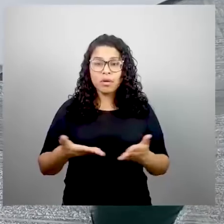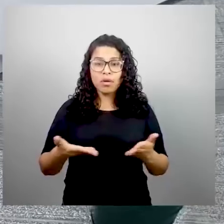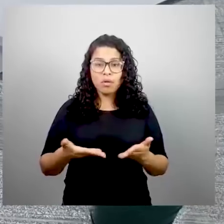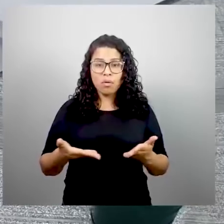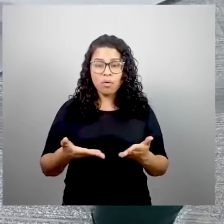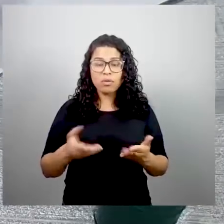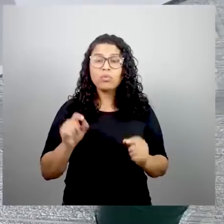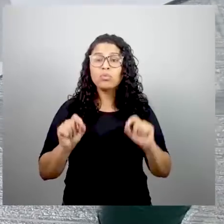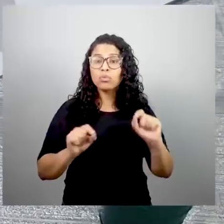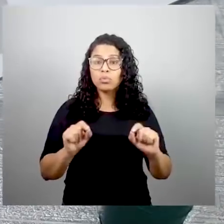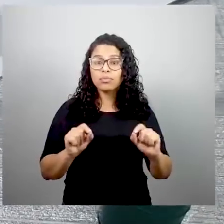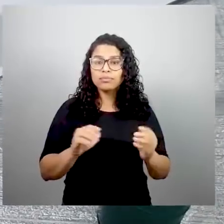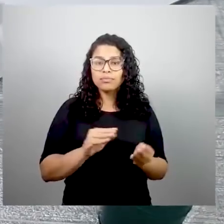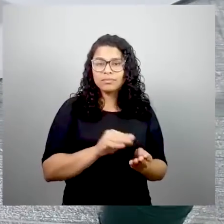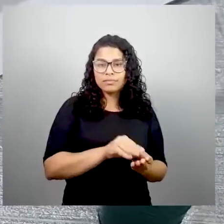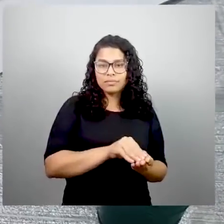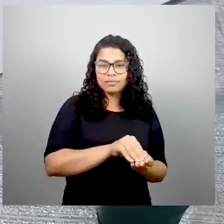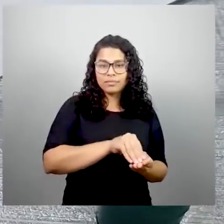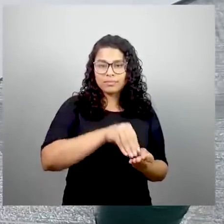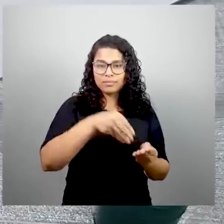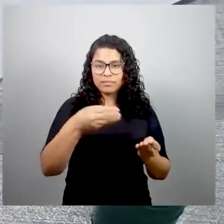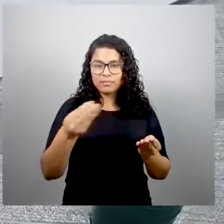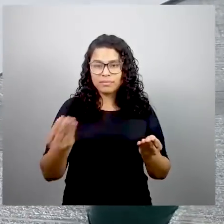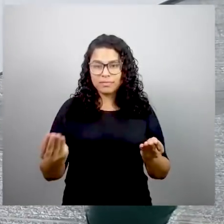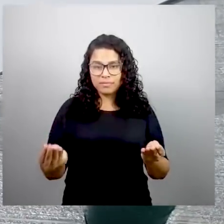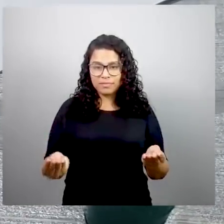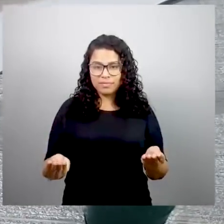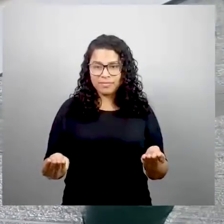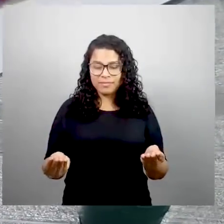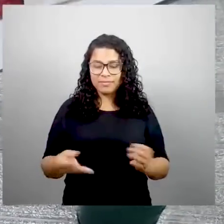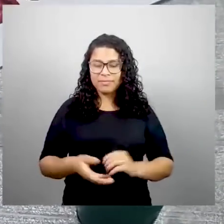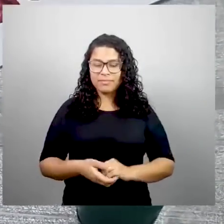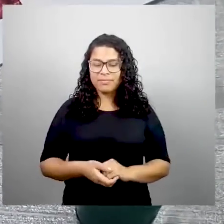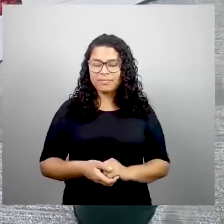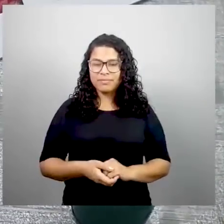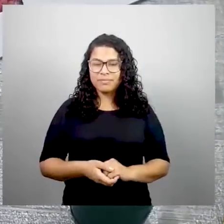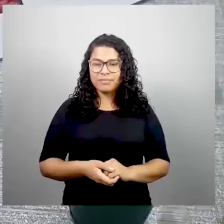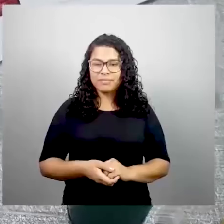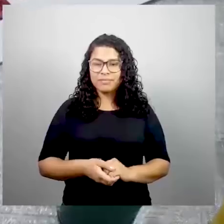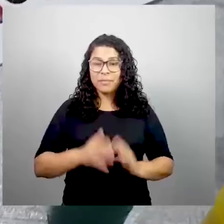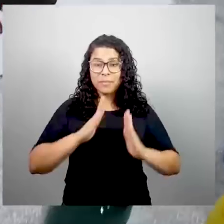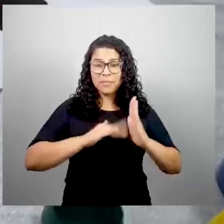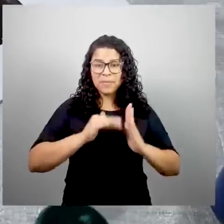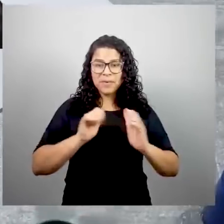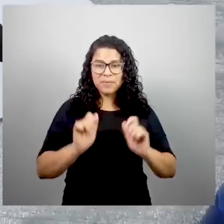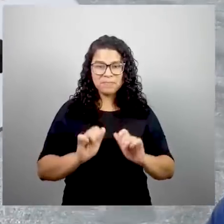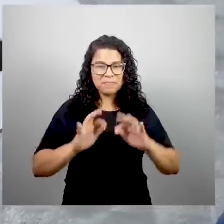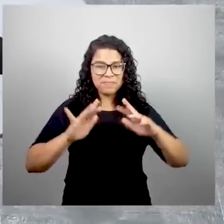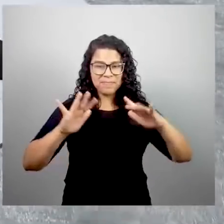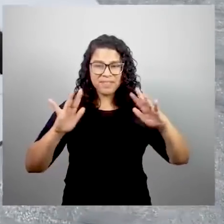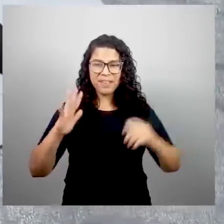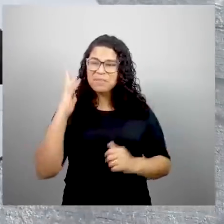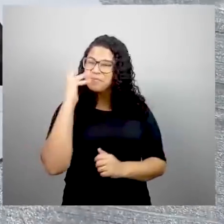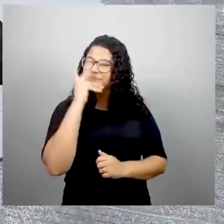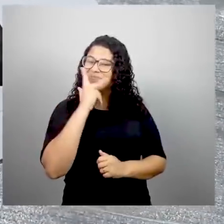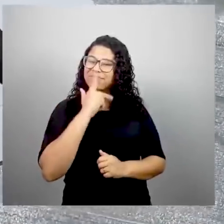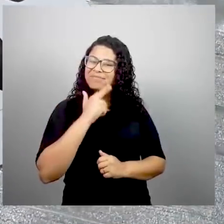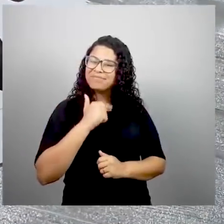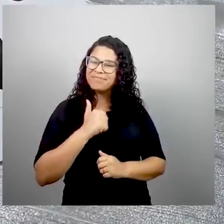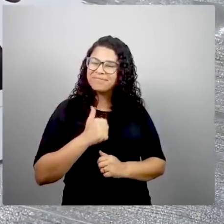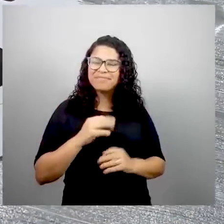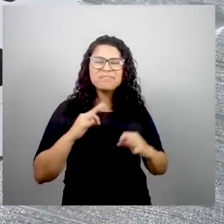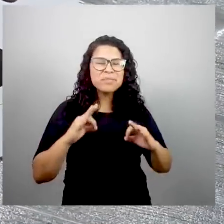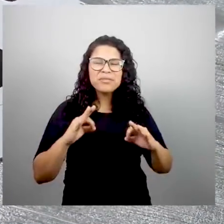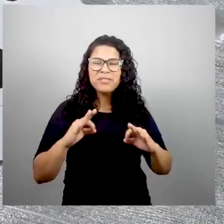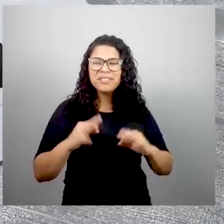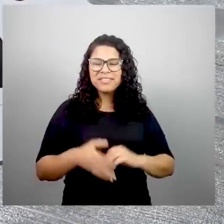agora é só abrir e olha a pintura mágica aqui. Viu que lindo que